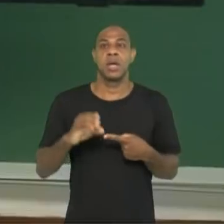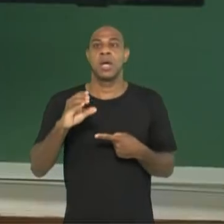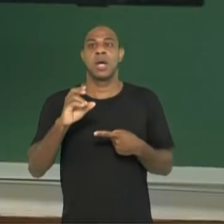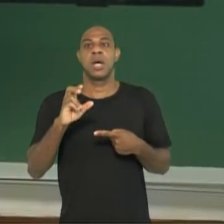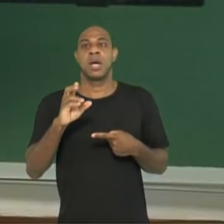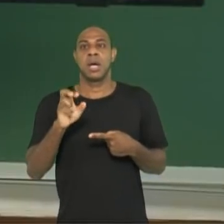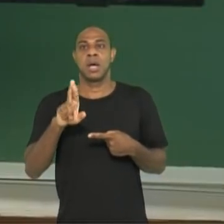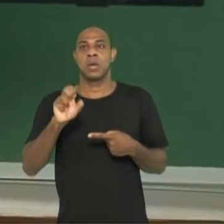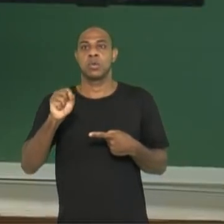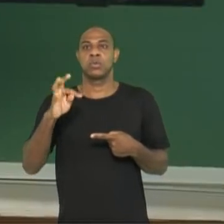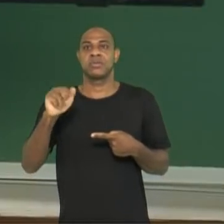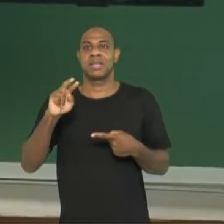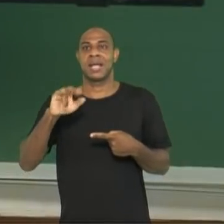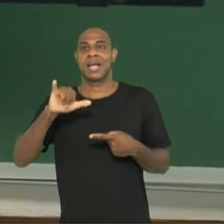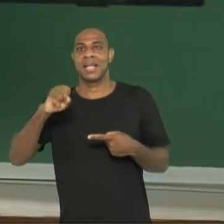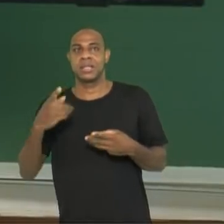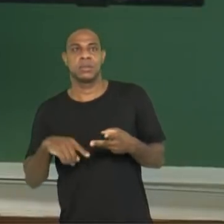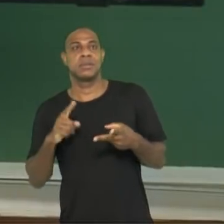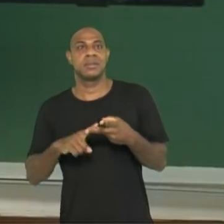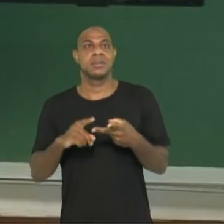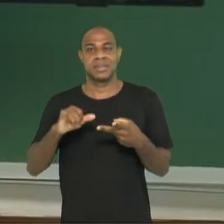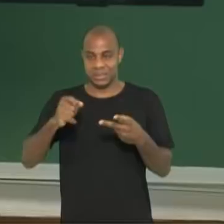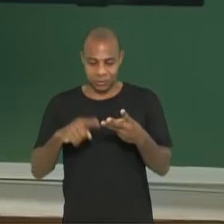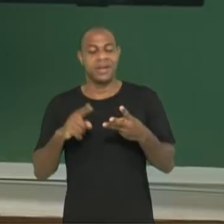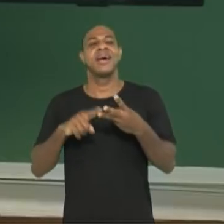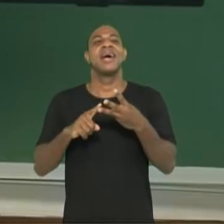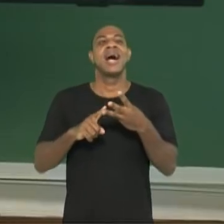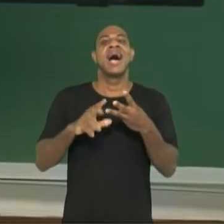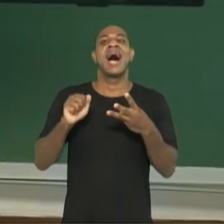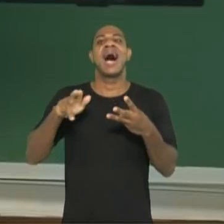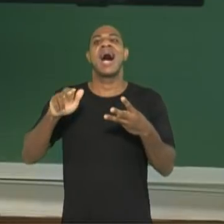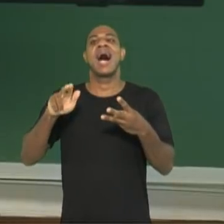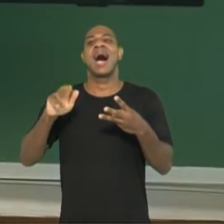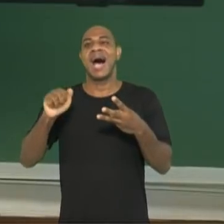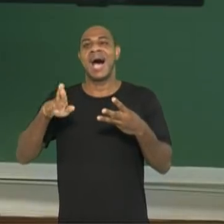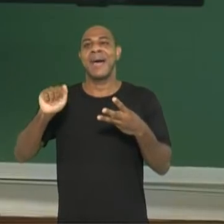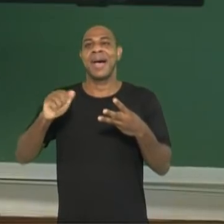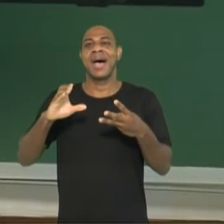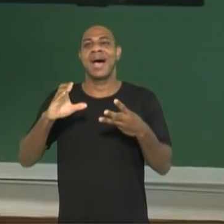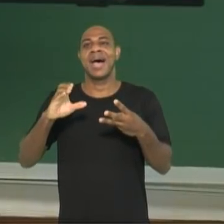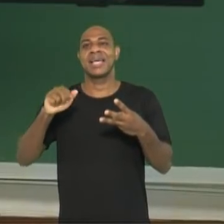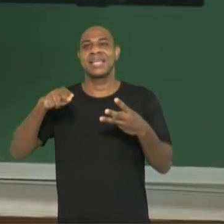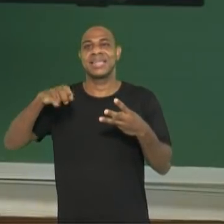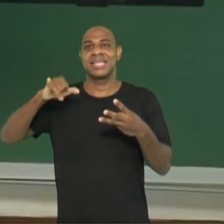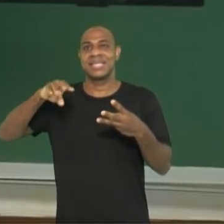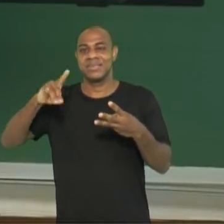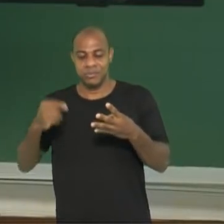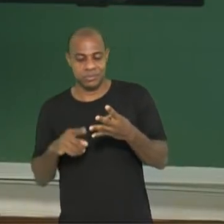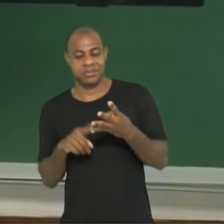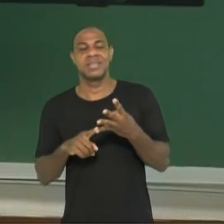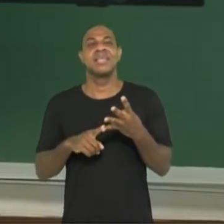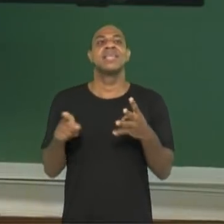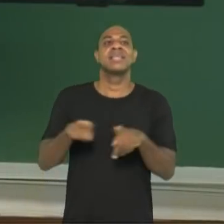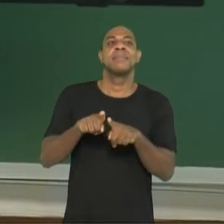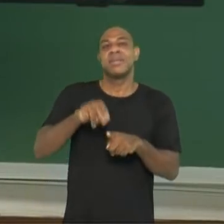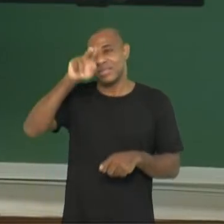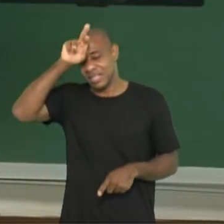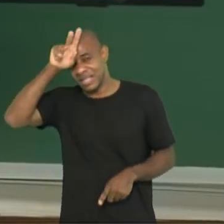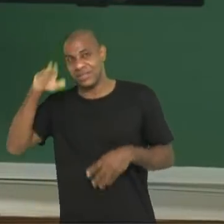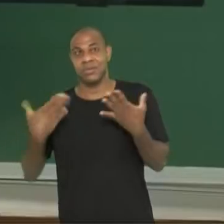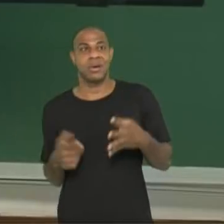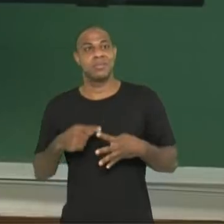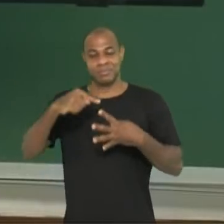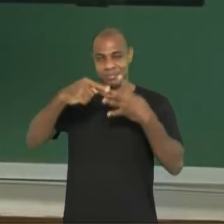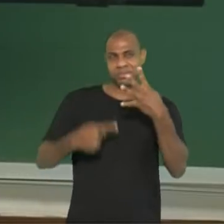crustáceo, depois, de um aracnídeo e, por último, de um inseto. Na alternativa da letra A, começa